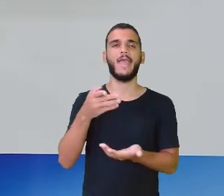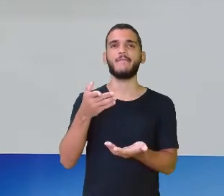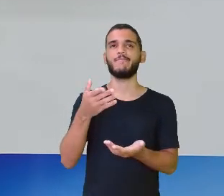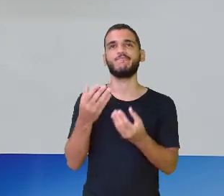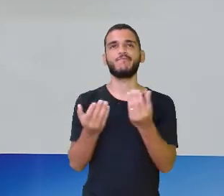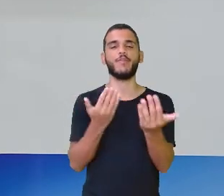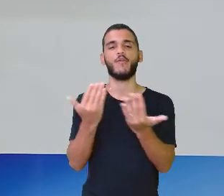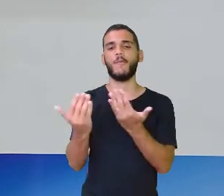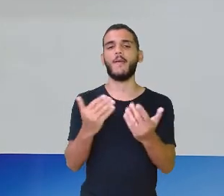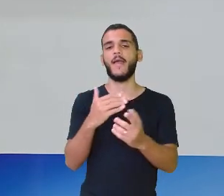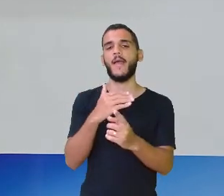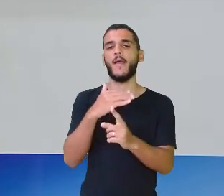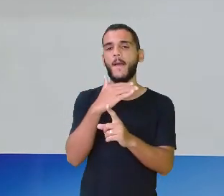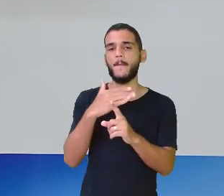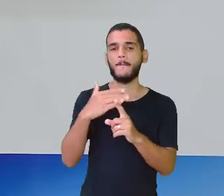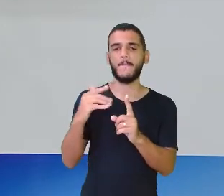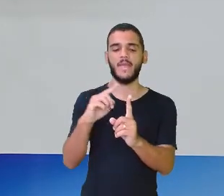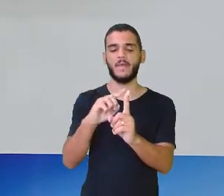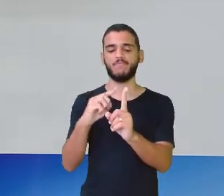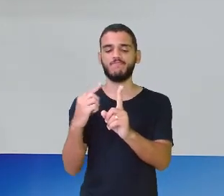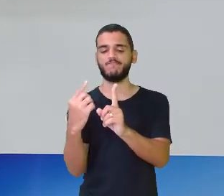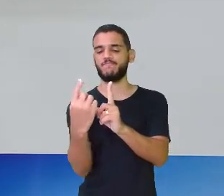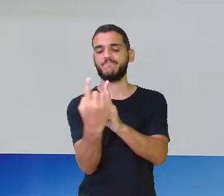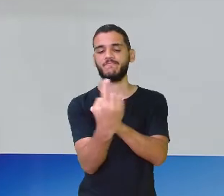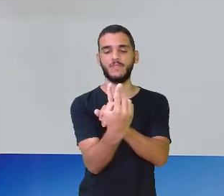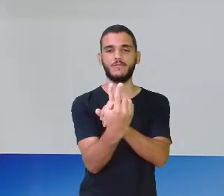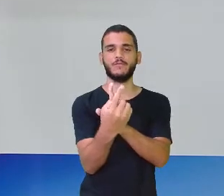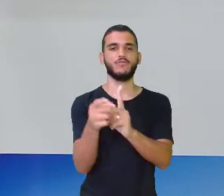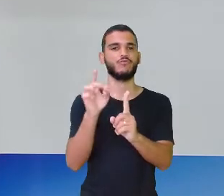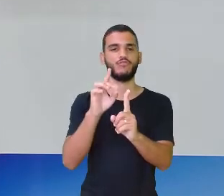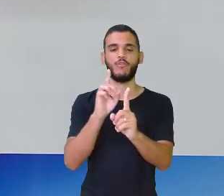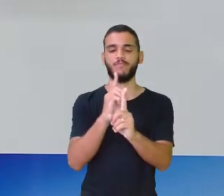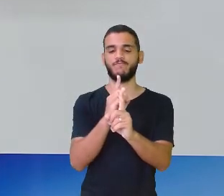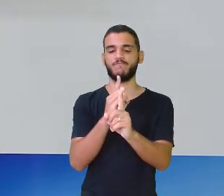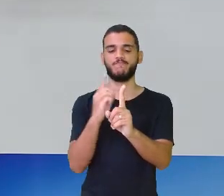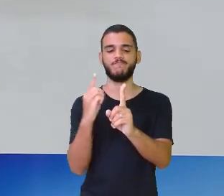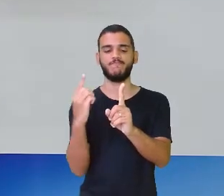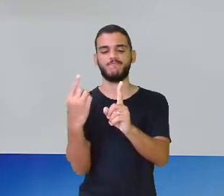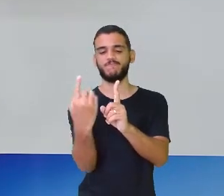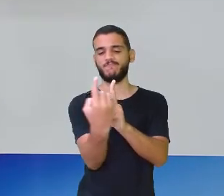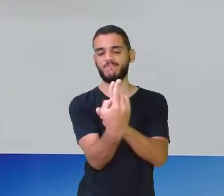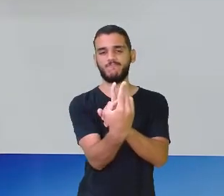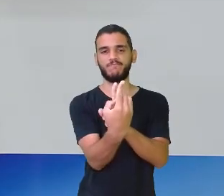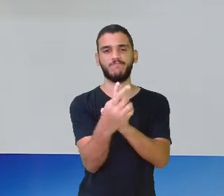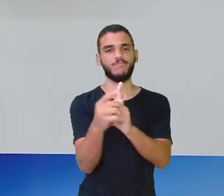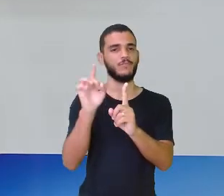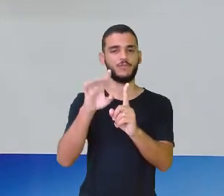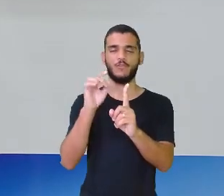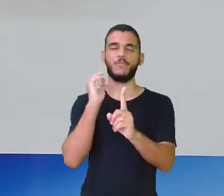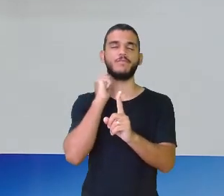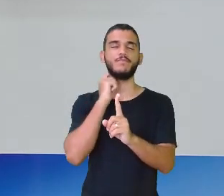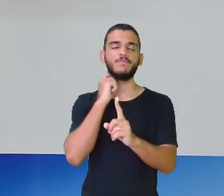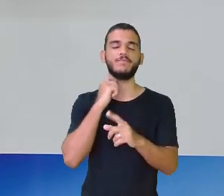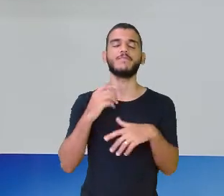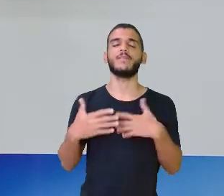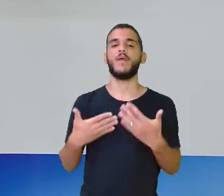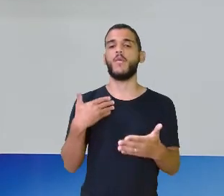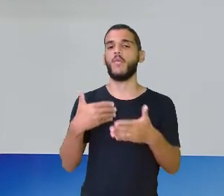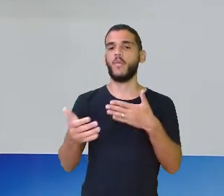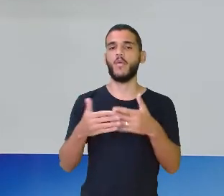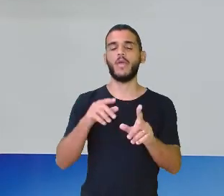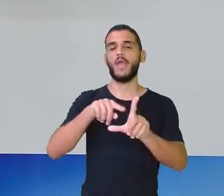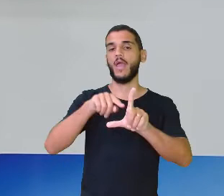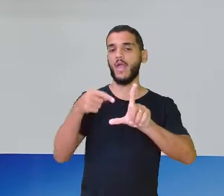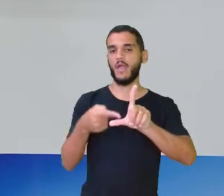tivesse pego e cortado aquela bolinha. 0 a 180. Claro, qualquer ângulo que eu